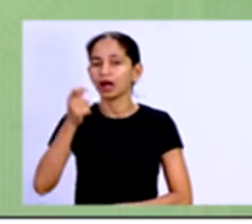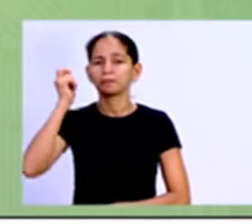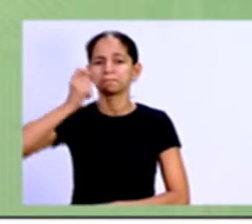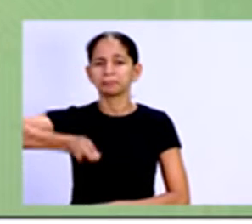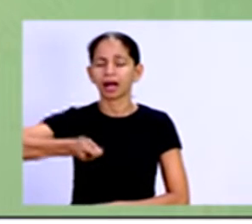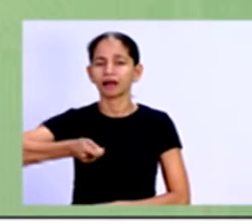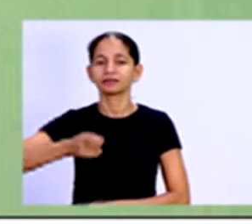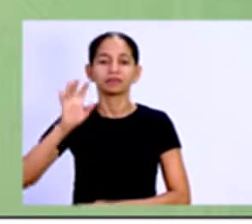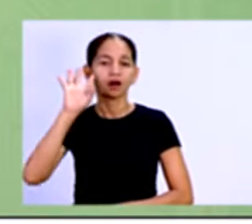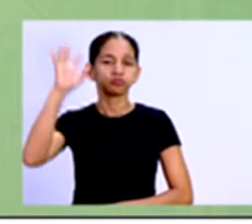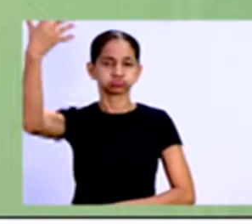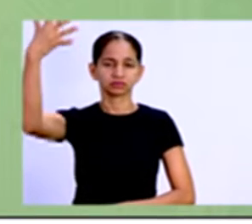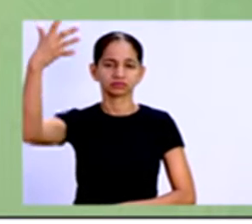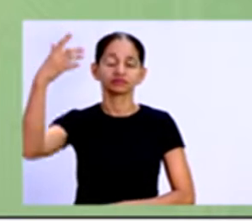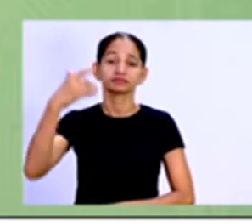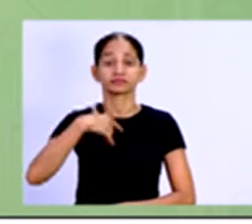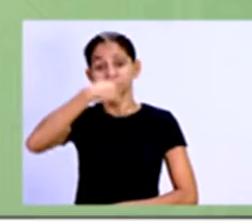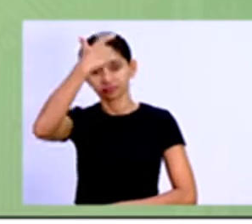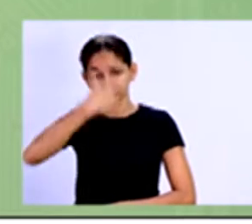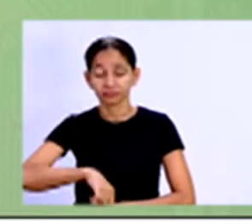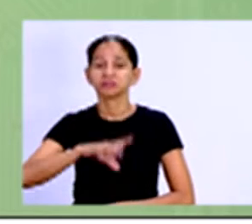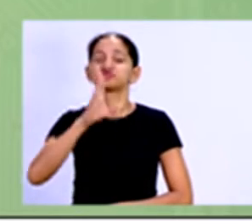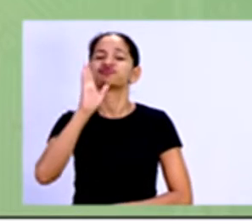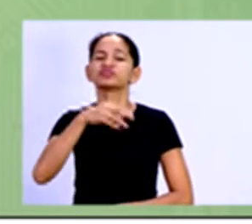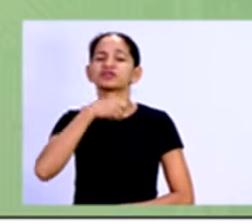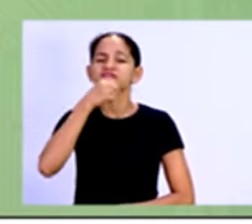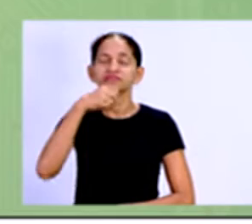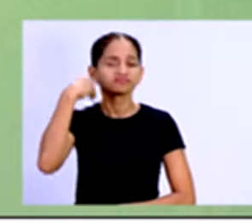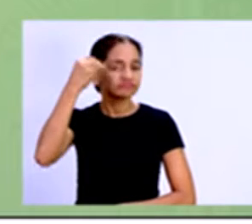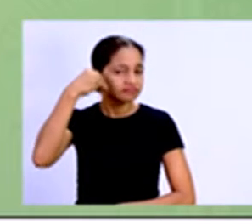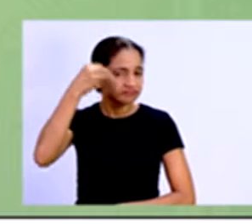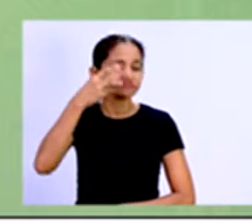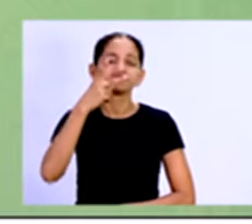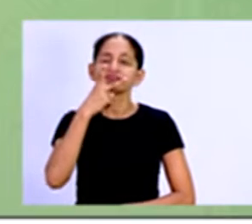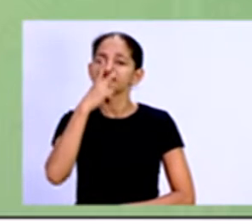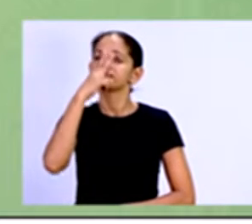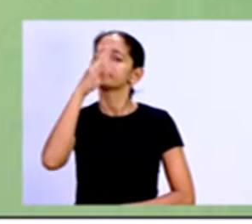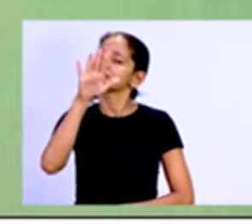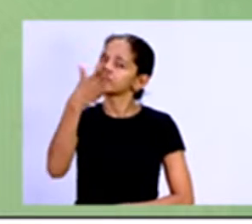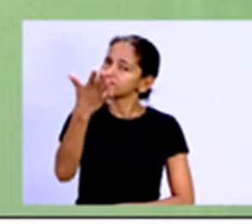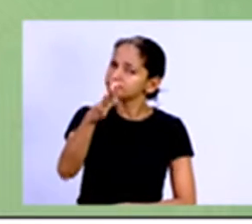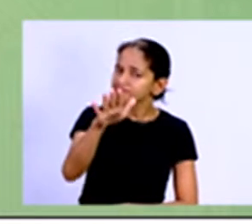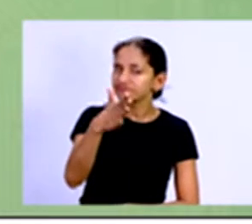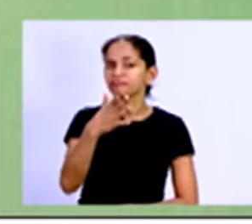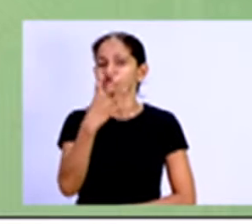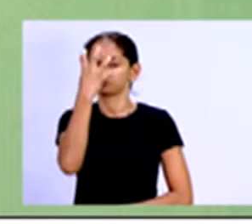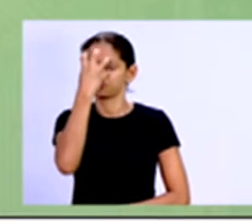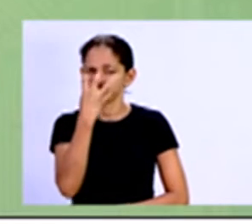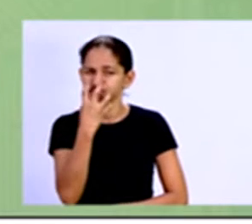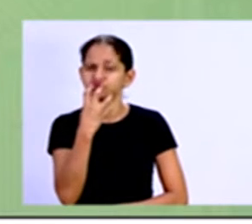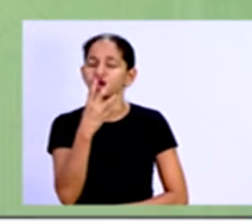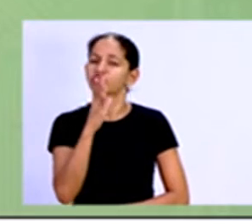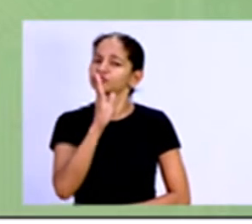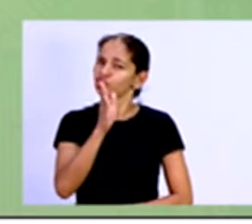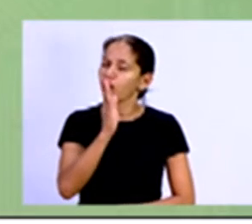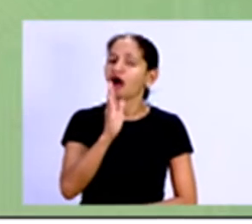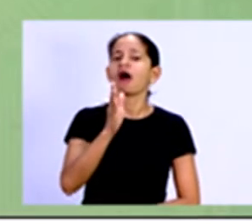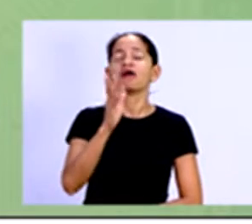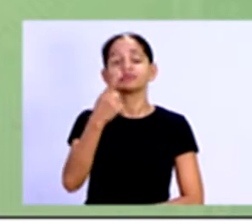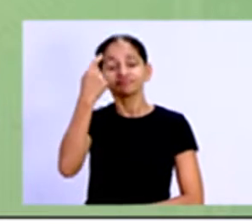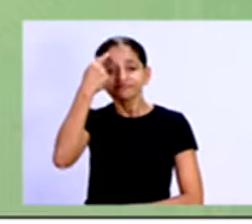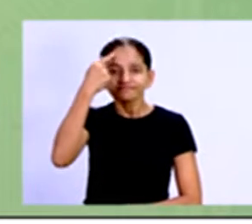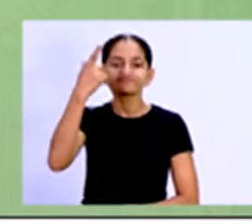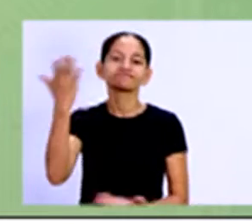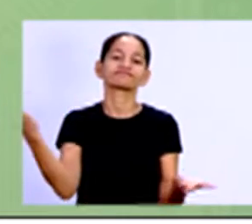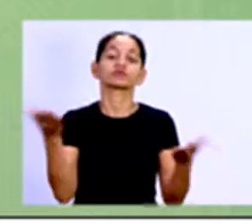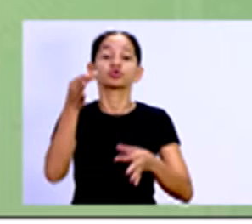martelo, de um senhor com beca, de um senhor com terno, uma pessoa sisuda, séria. Essa é a ideia que nós temos